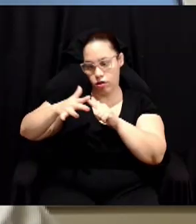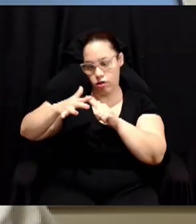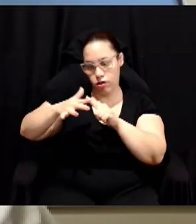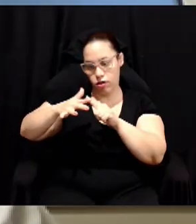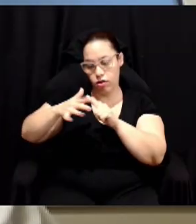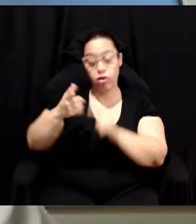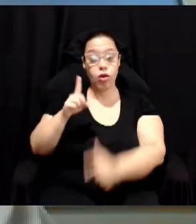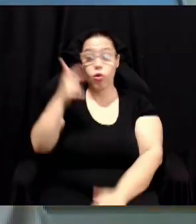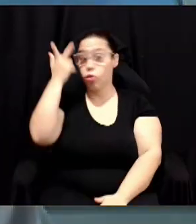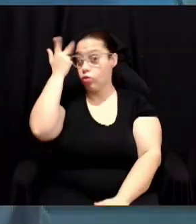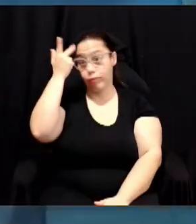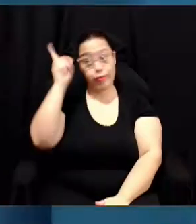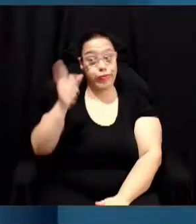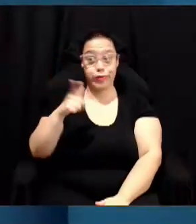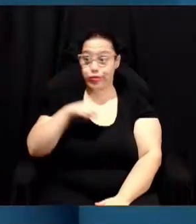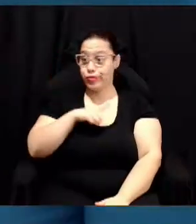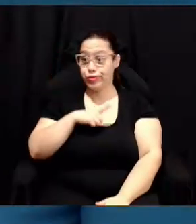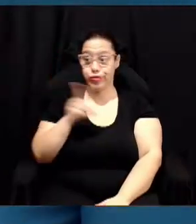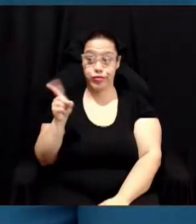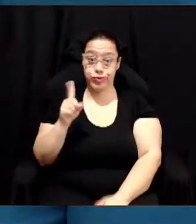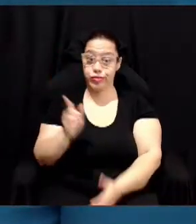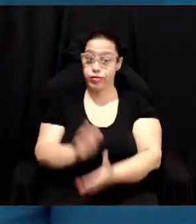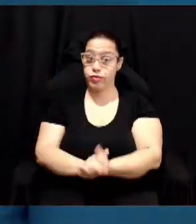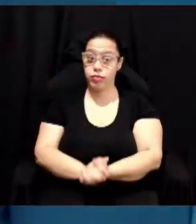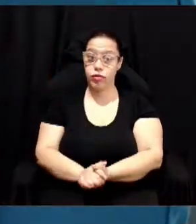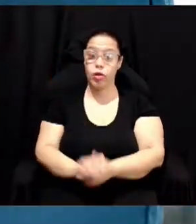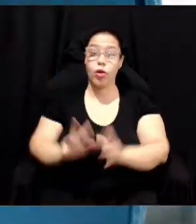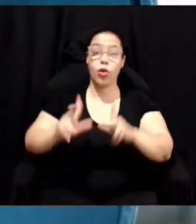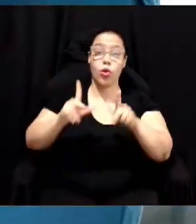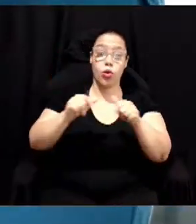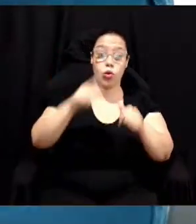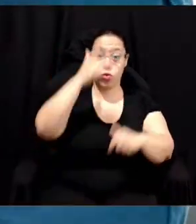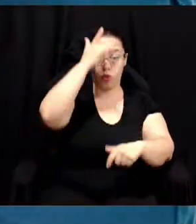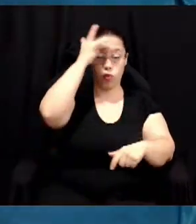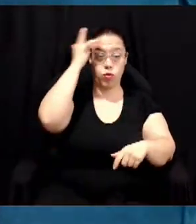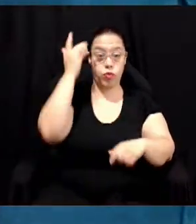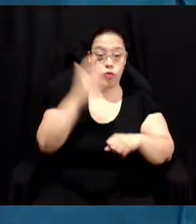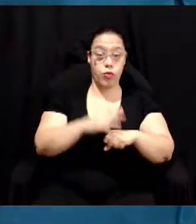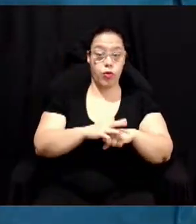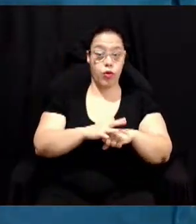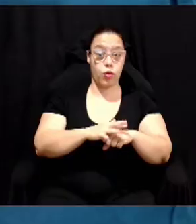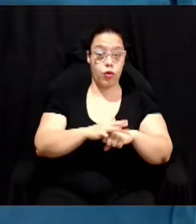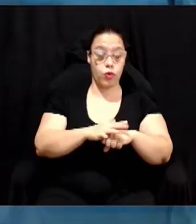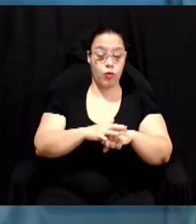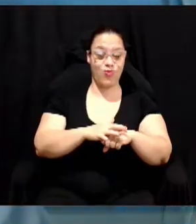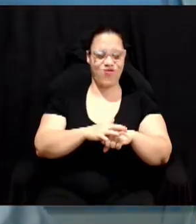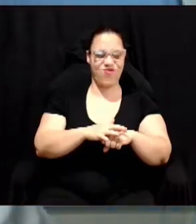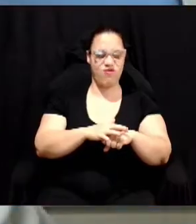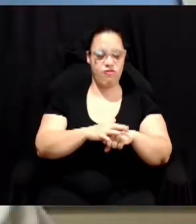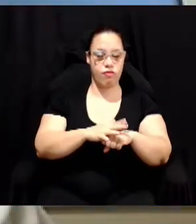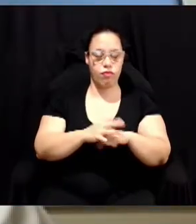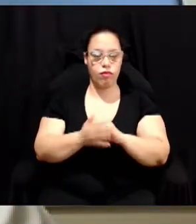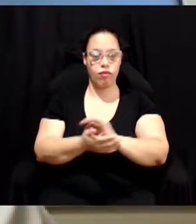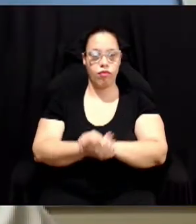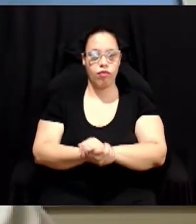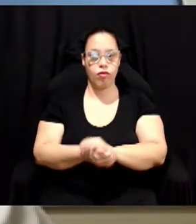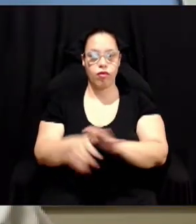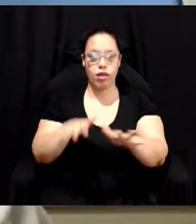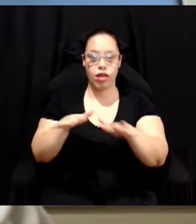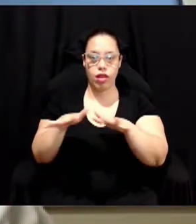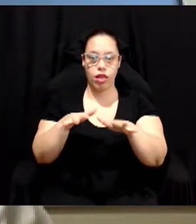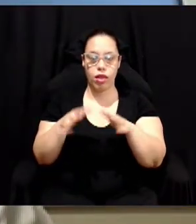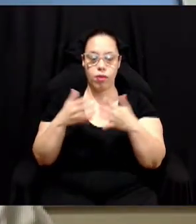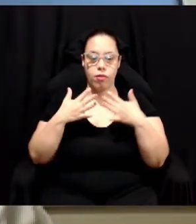que as pessoas têm. Todas as pessoas que têm doença de Parkinson, elas têm os movimentos mais